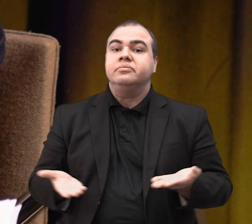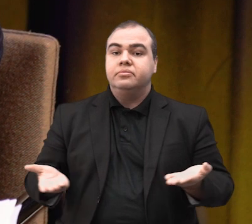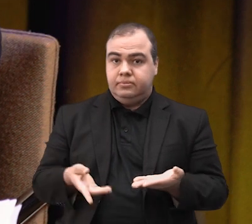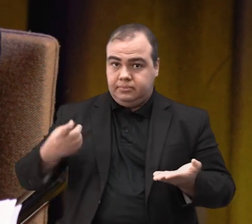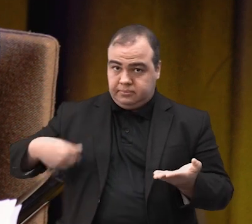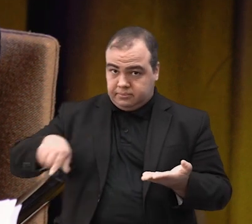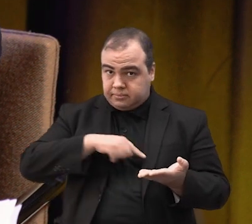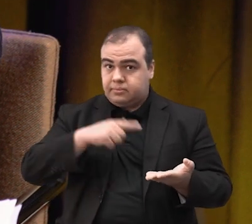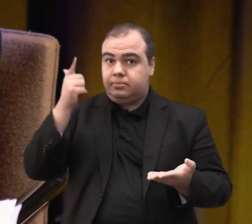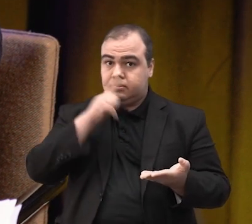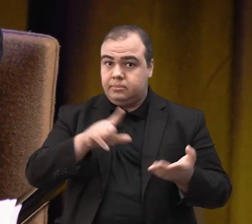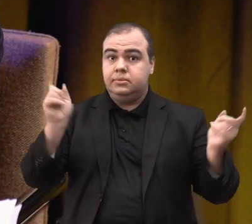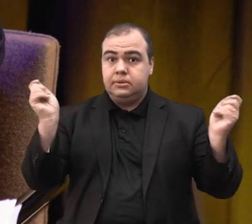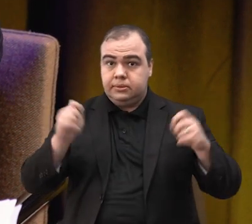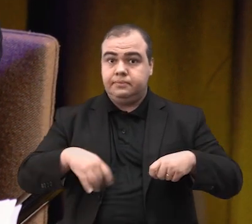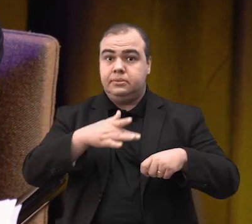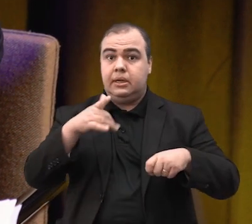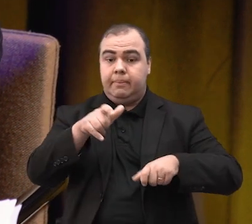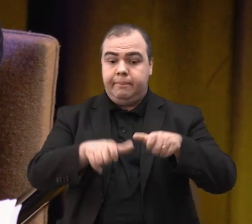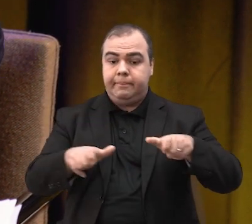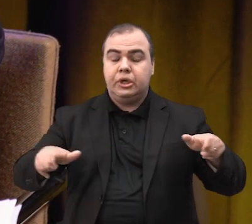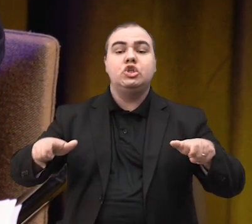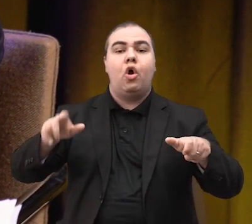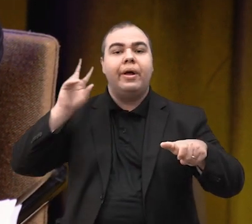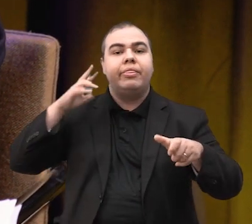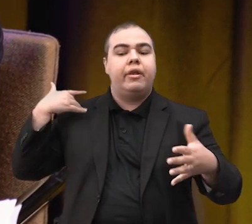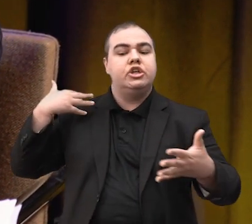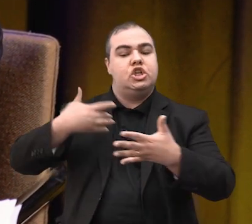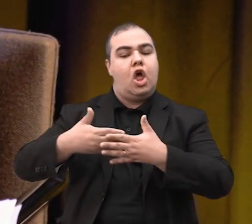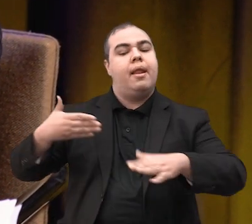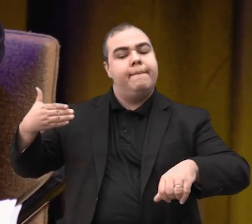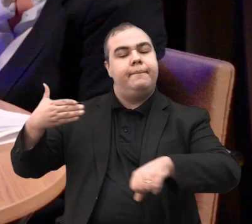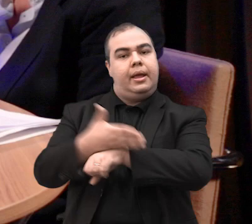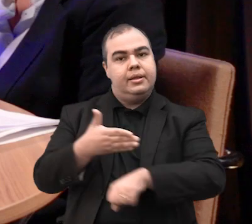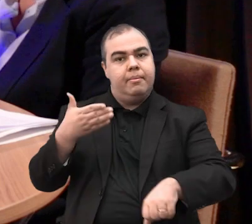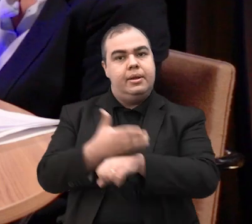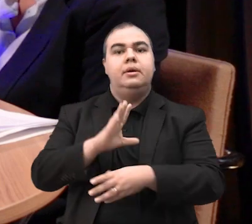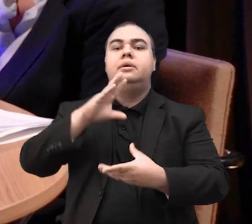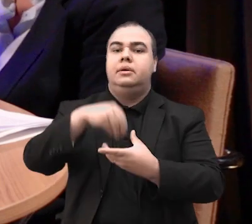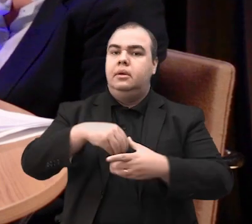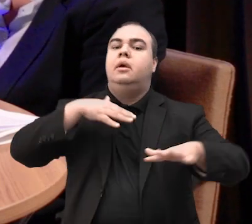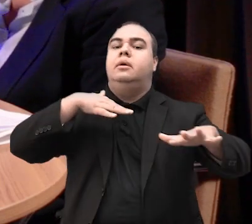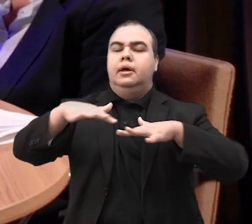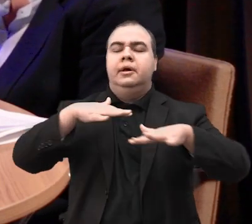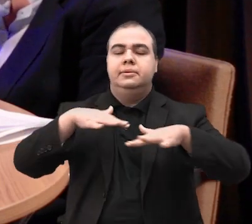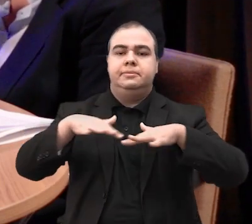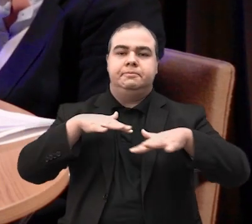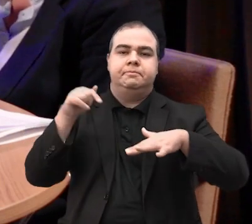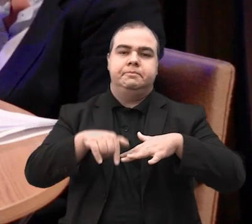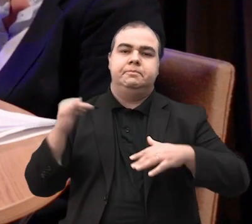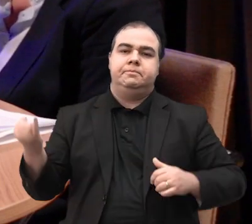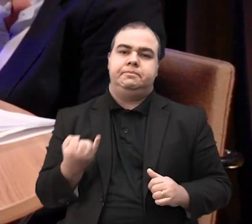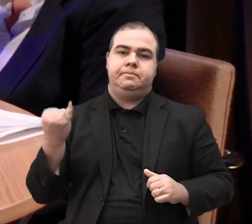a gente garante a possibilidade das pessoas com trajetória de rua participarem diretamente os movimentos exato isso